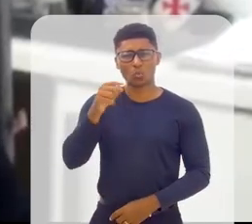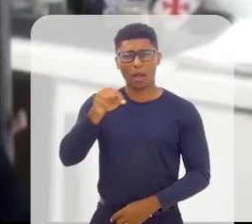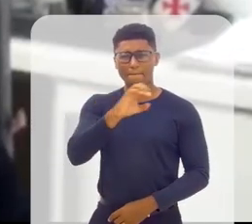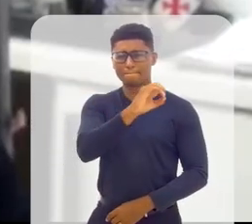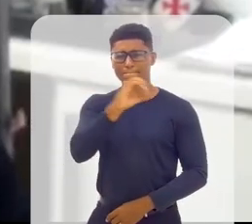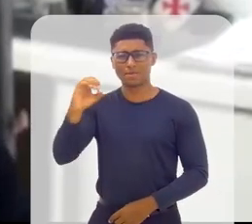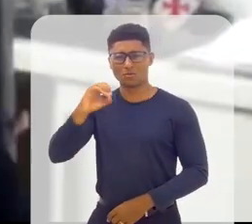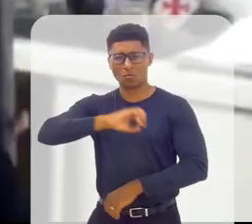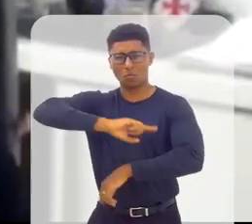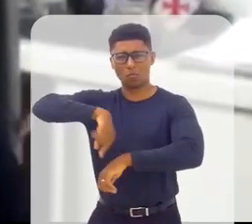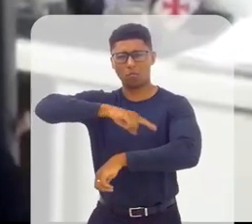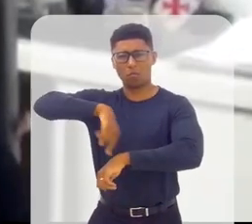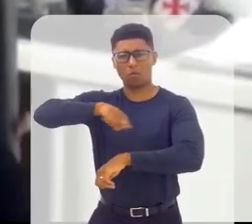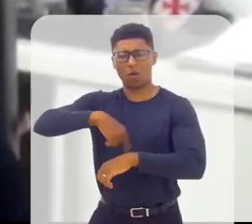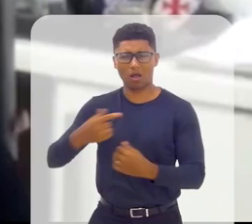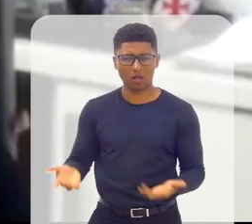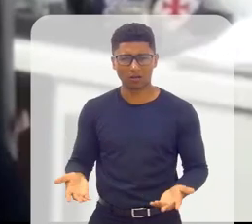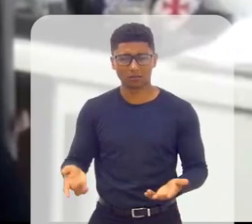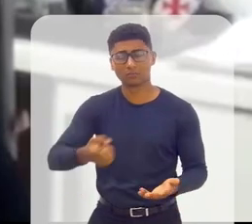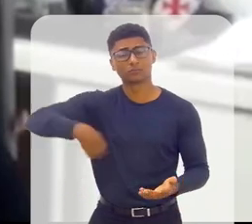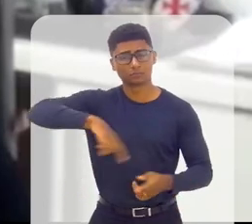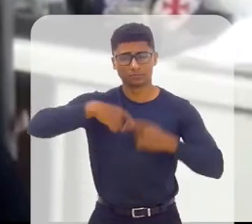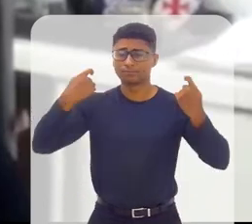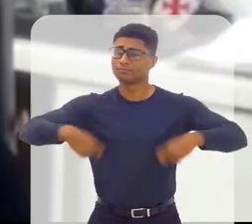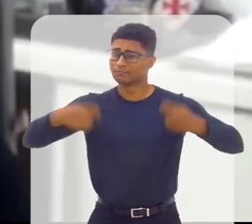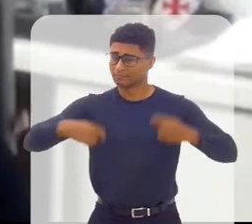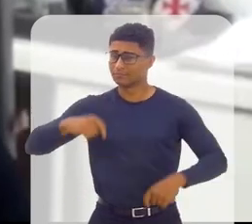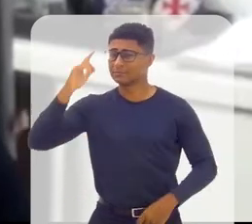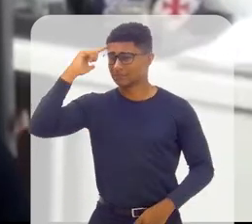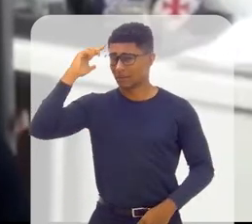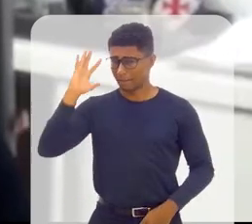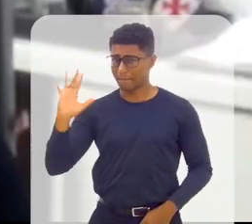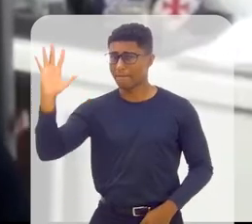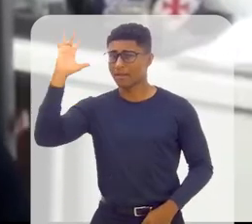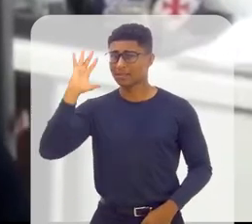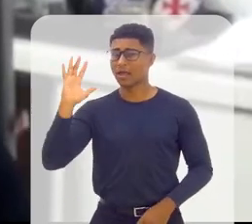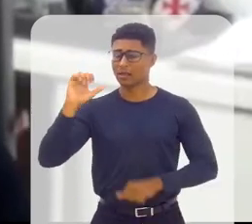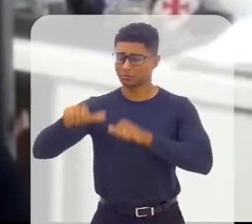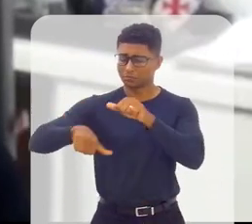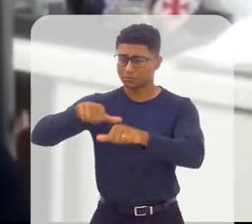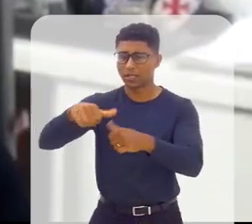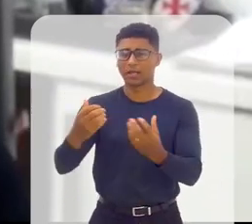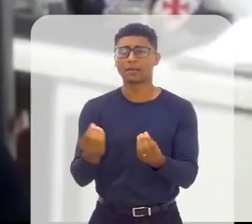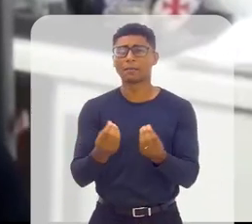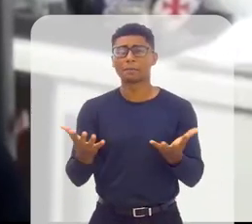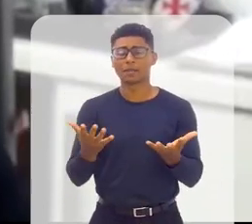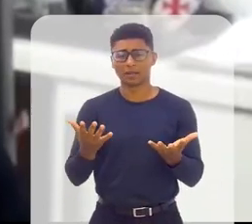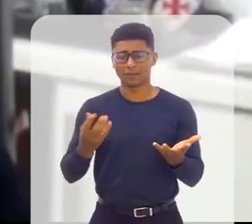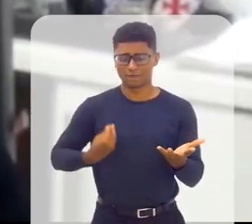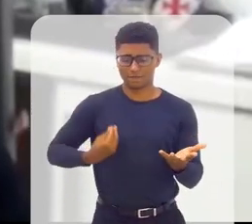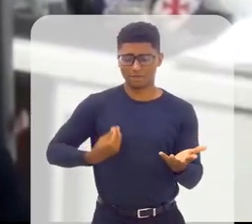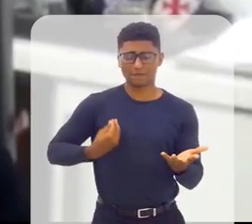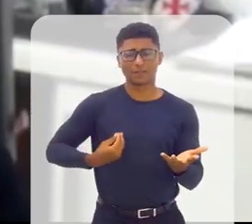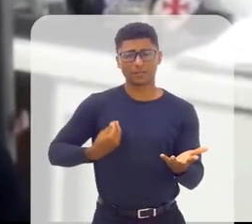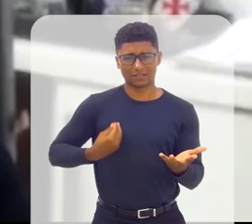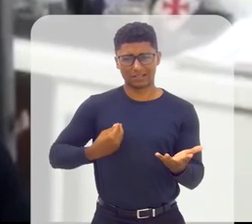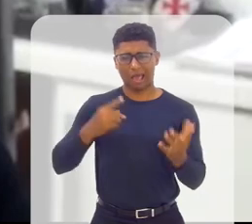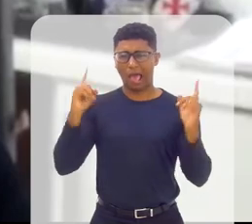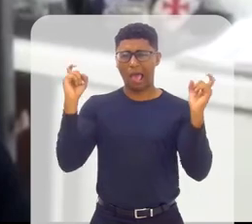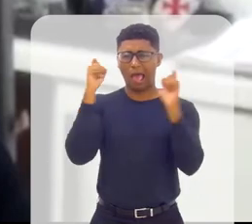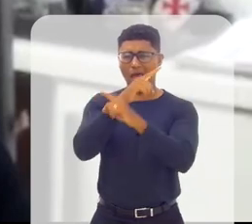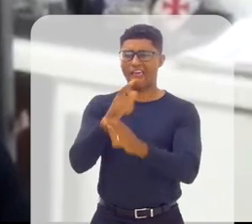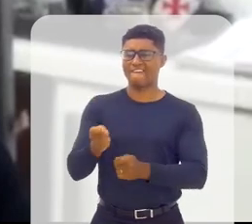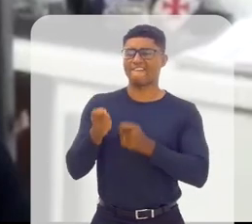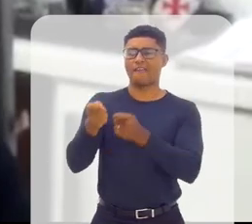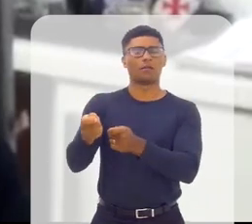2 mil horas, perdão. Então, a gente precisa repensar esse fluxo para que verdadeiramente a gente facilite a vida de quem quer gerar emprego,